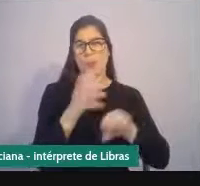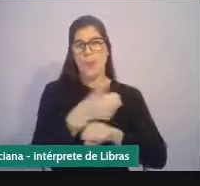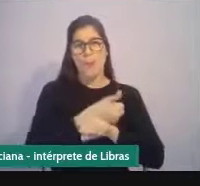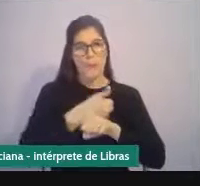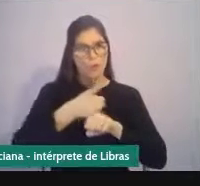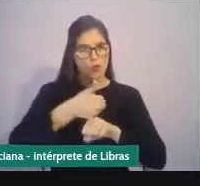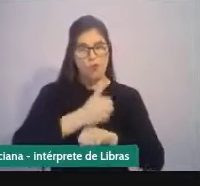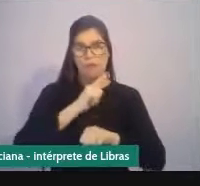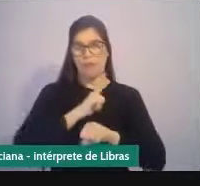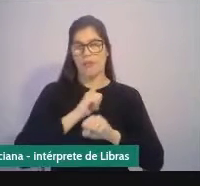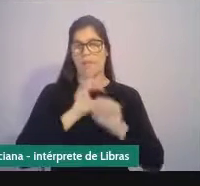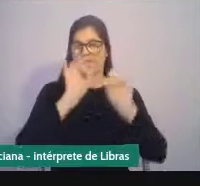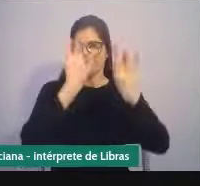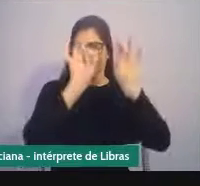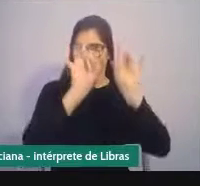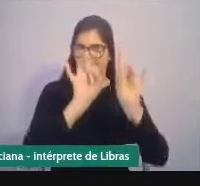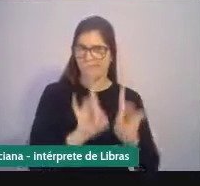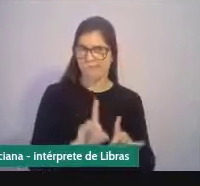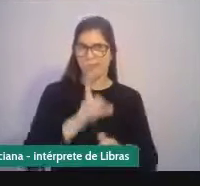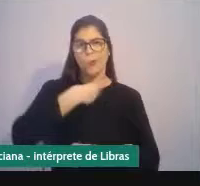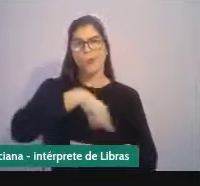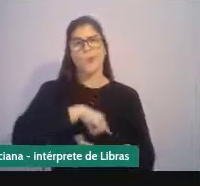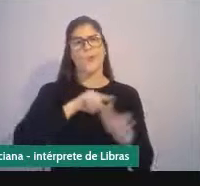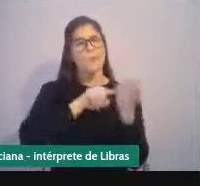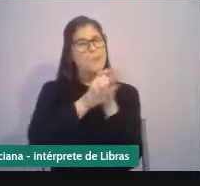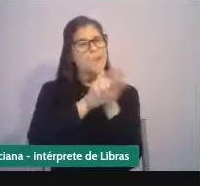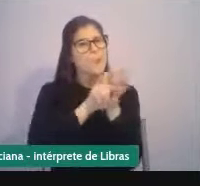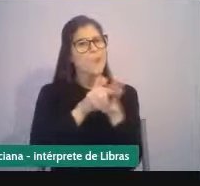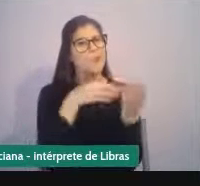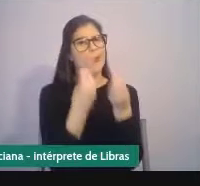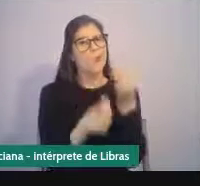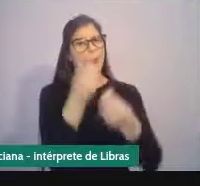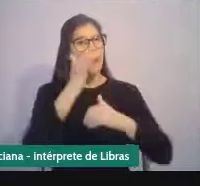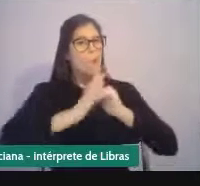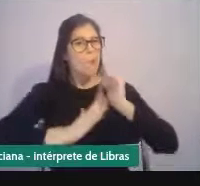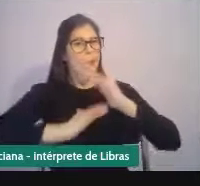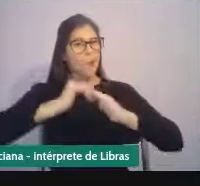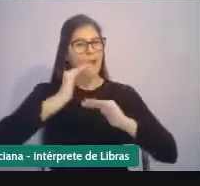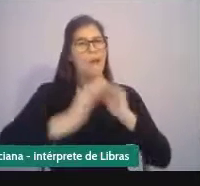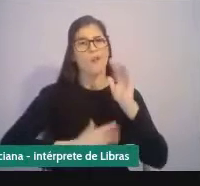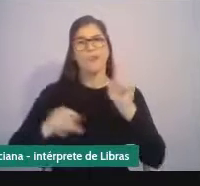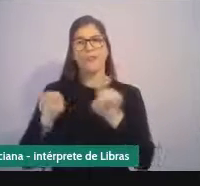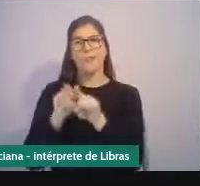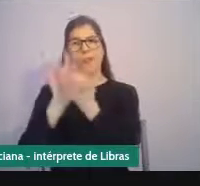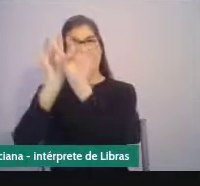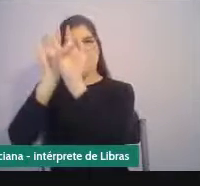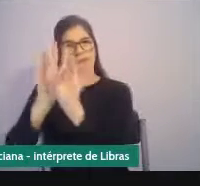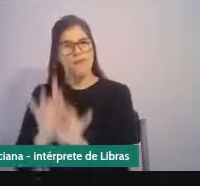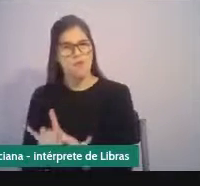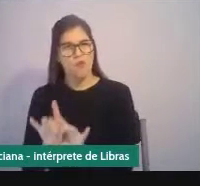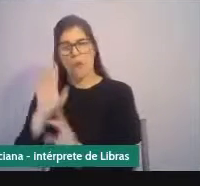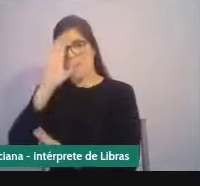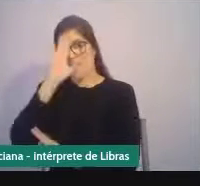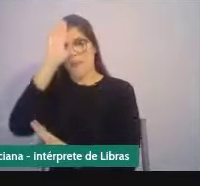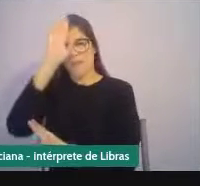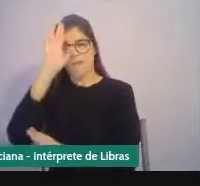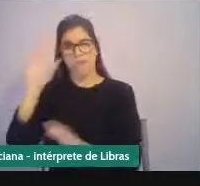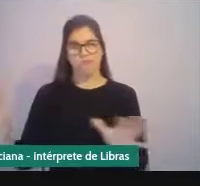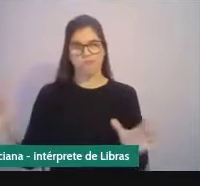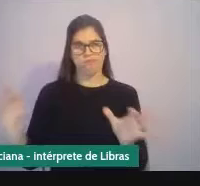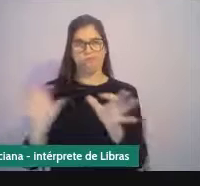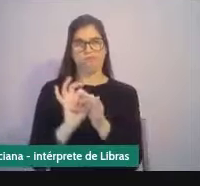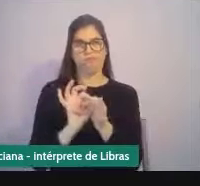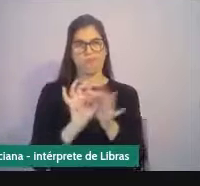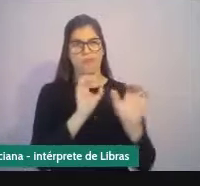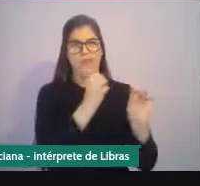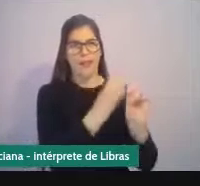nos dedicado a pesquisar essas práticas e essas especificidades, especialmente nessa interação com o EAD, com o